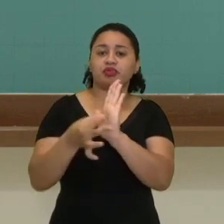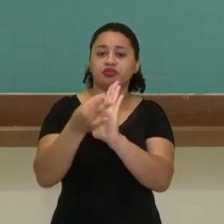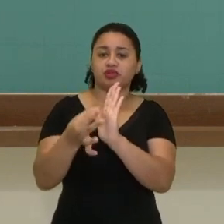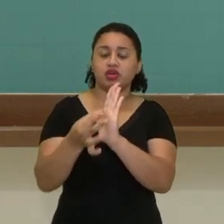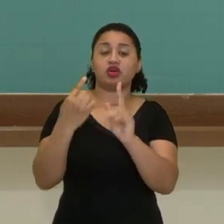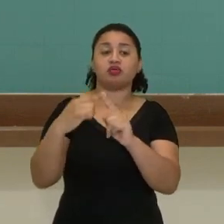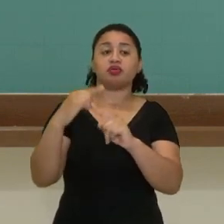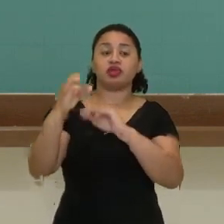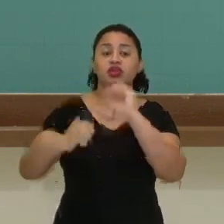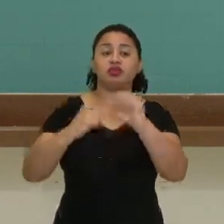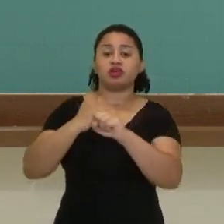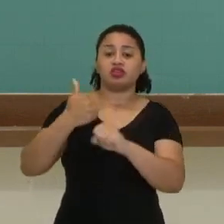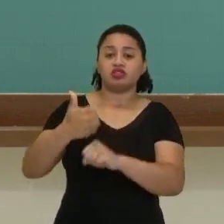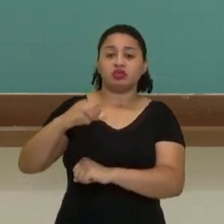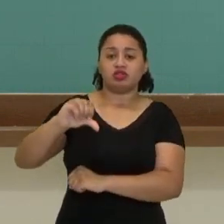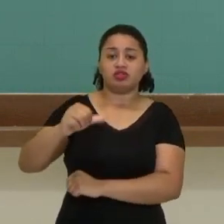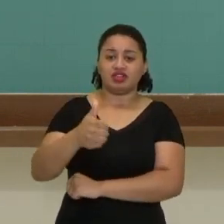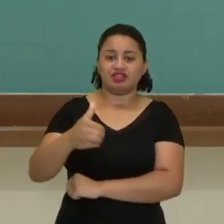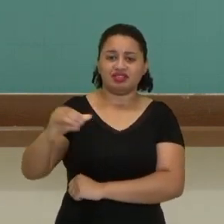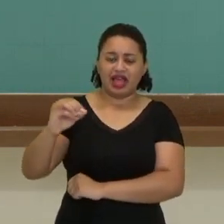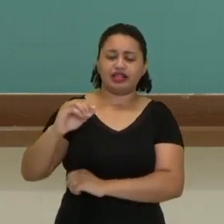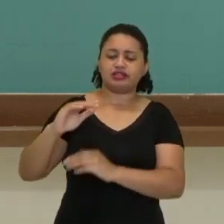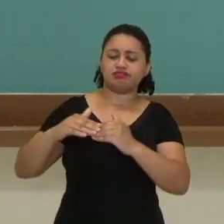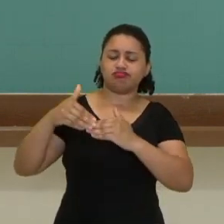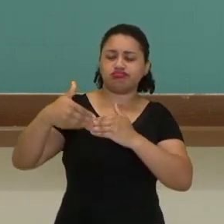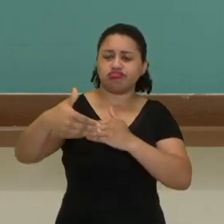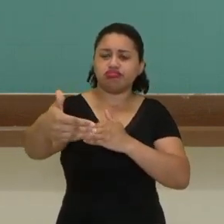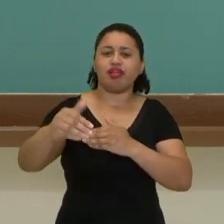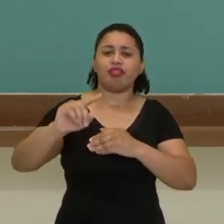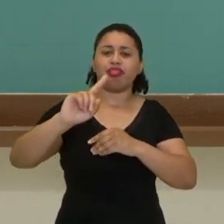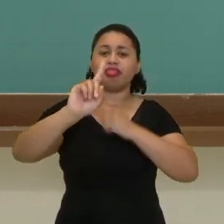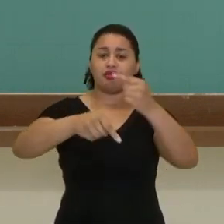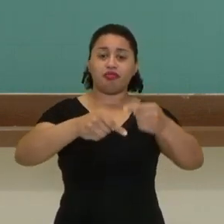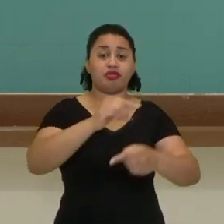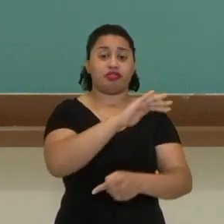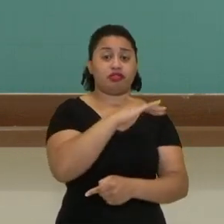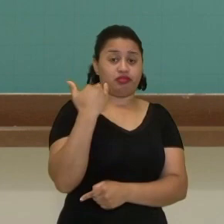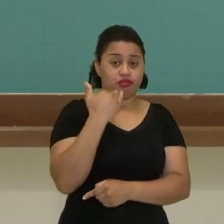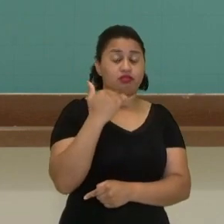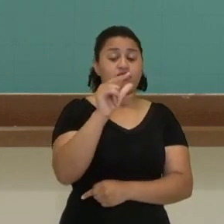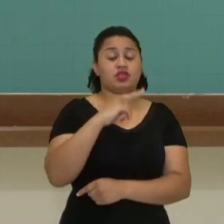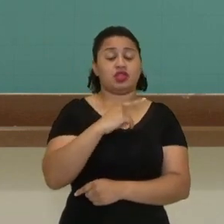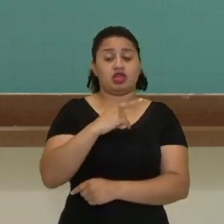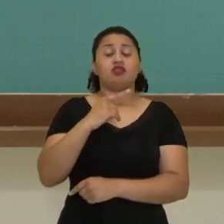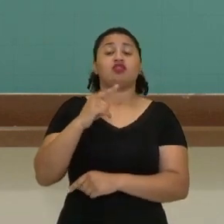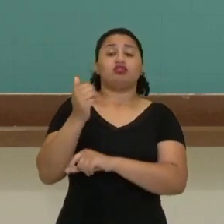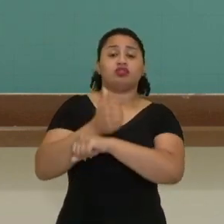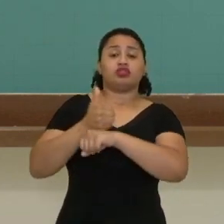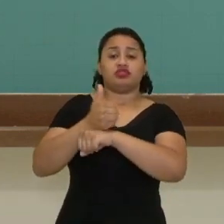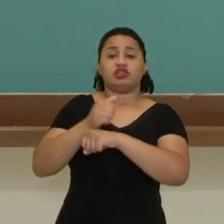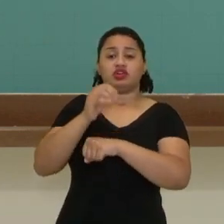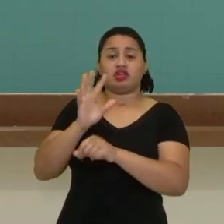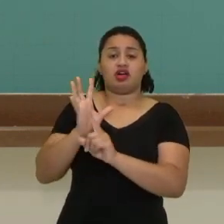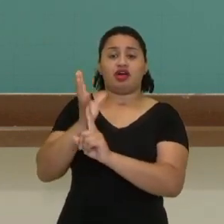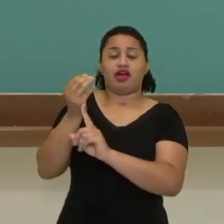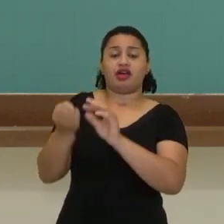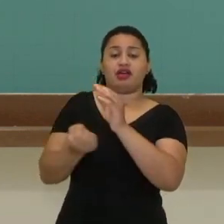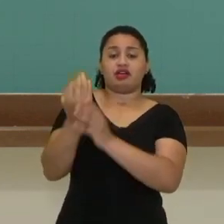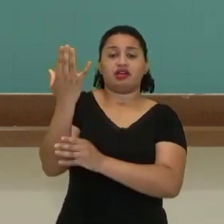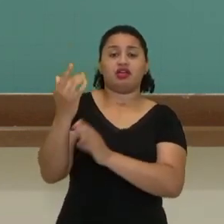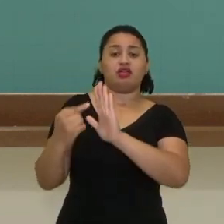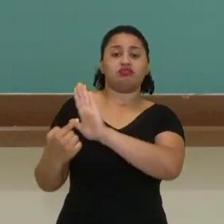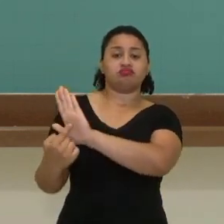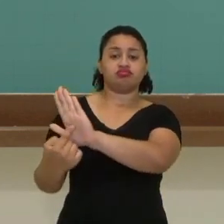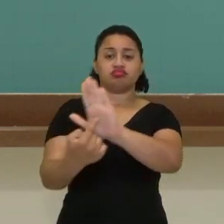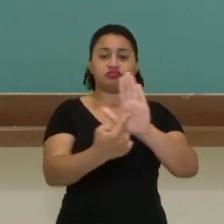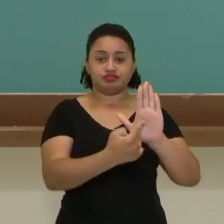em 1910, tempos depois da morte dele, que um crítico de arte criou uma exposição chamada Manet